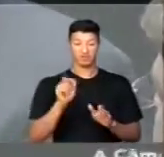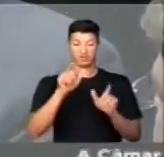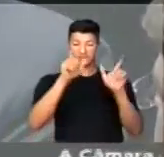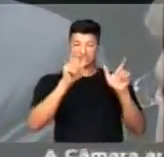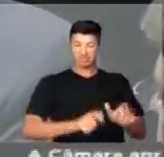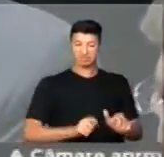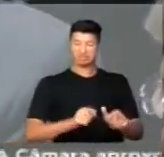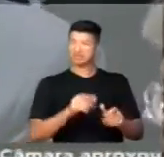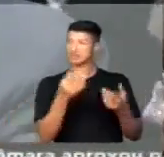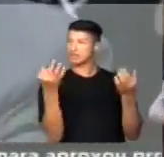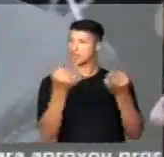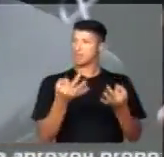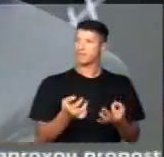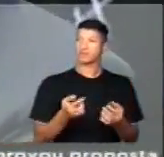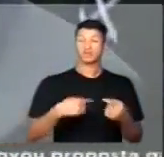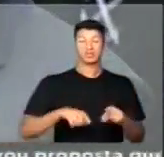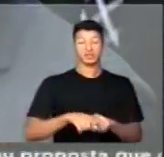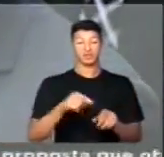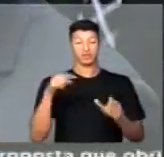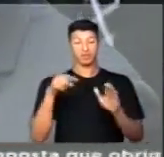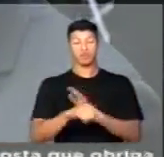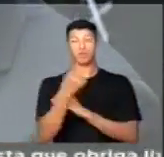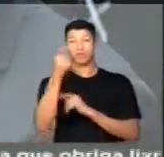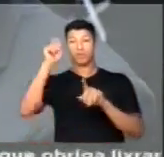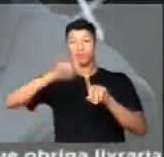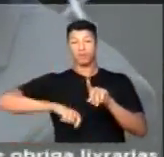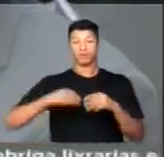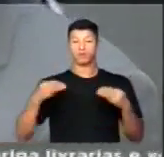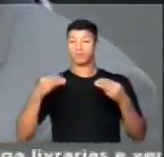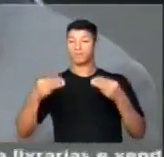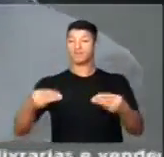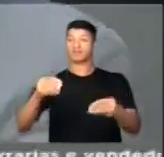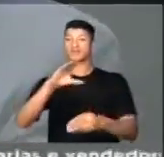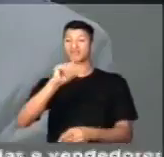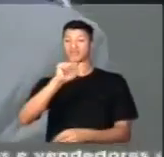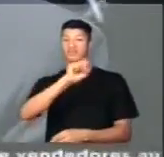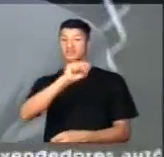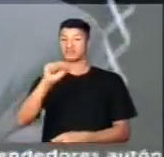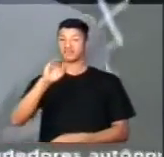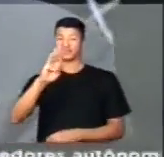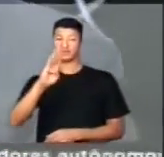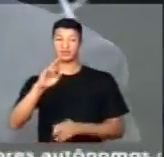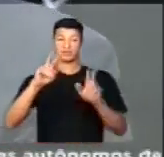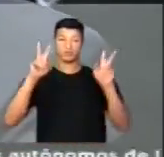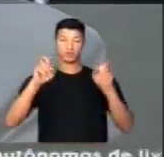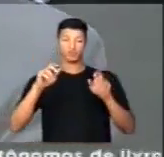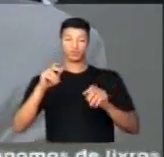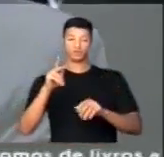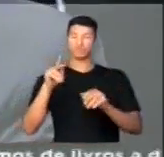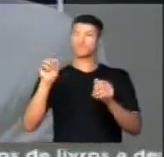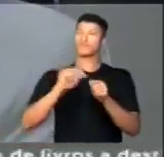sua sofisticação. Indaguei há quase um mês ao ministro Kassab sobre a